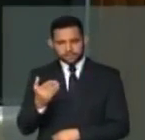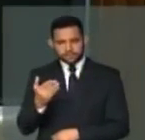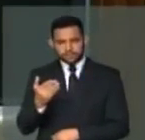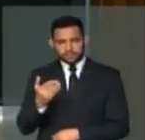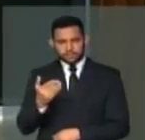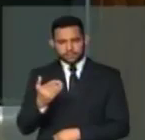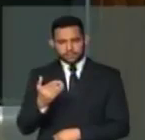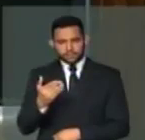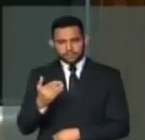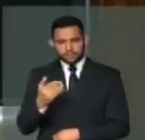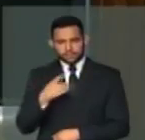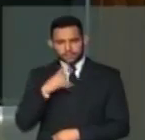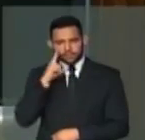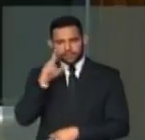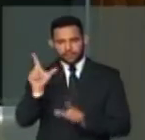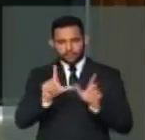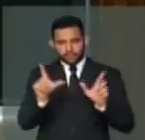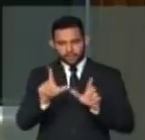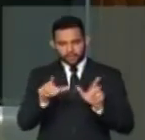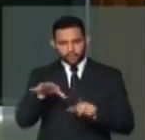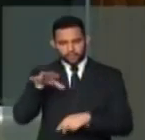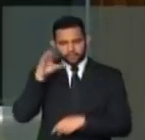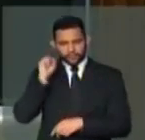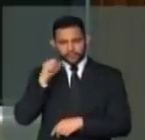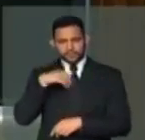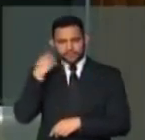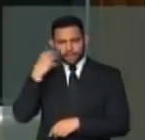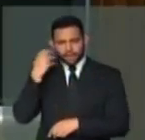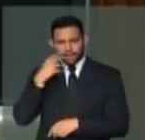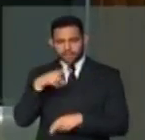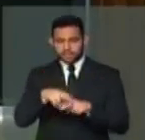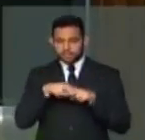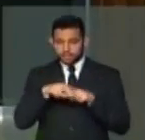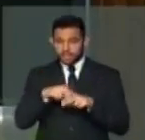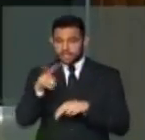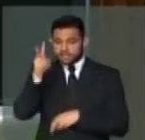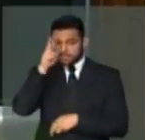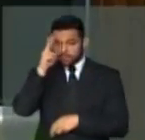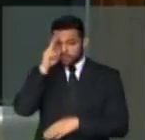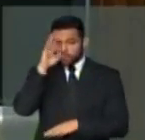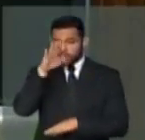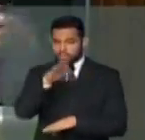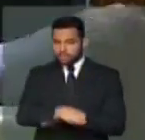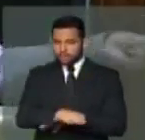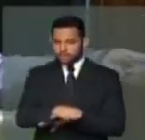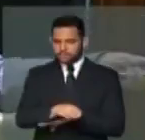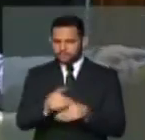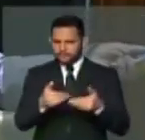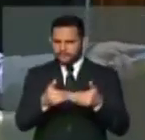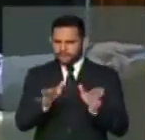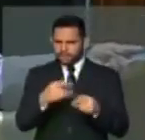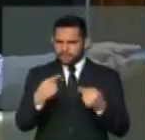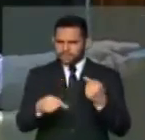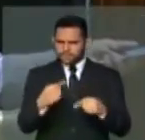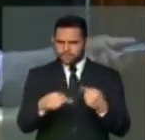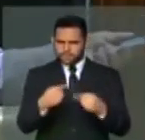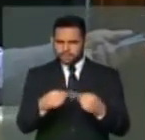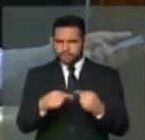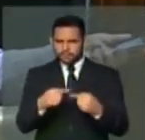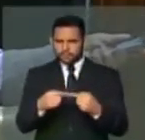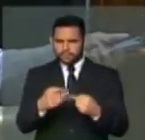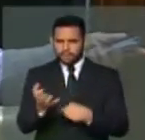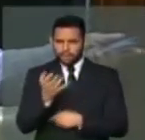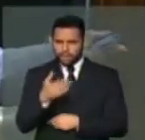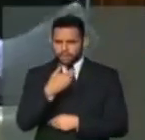deputados, telespectadores, ouvintes, se puder, na segunda-feira à tarde, vamos abrir aqui uma discussão, Augusto.